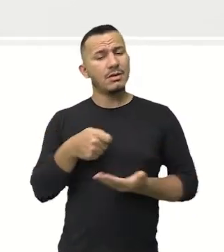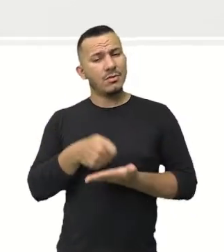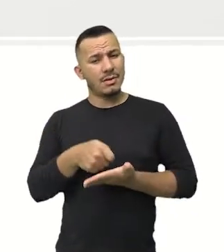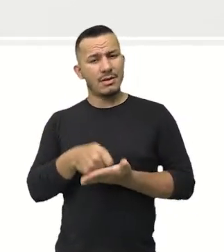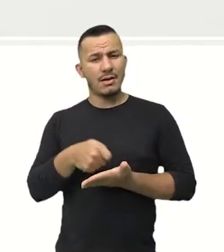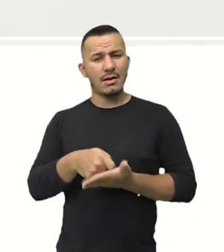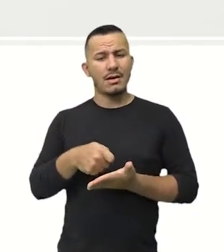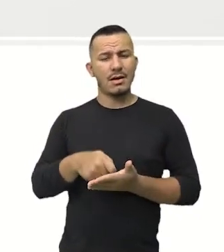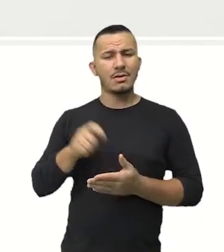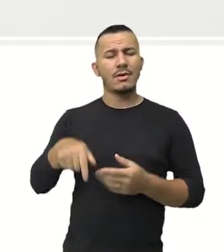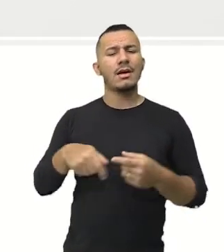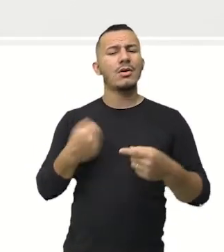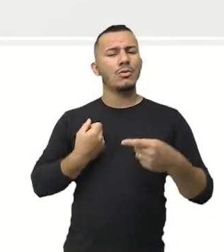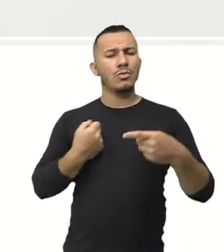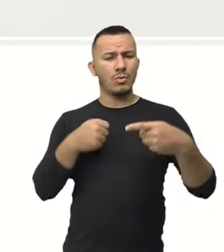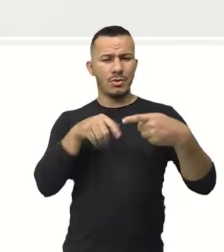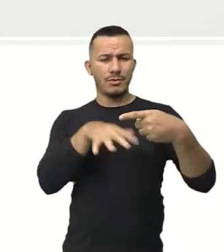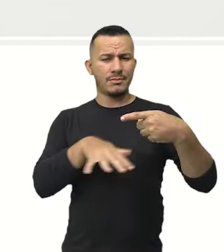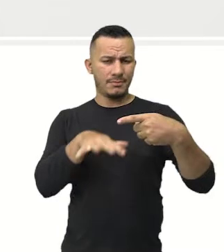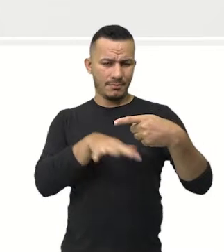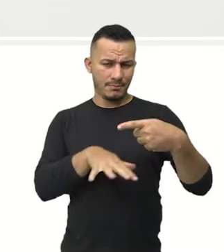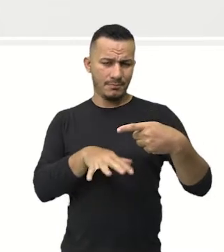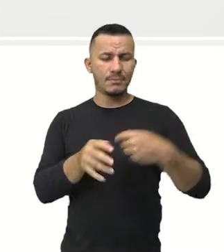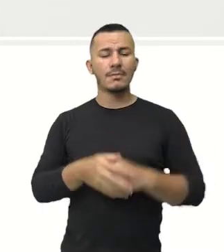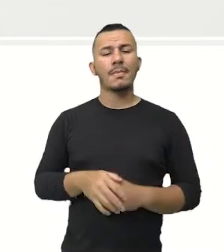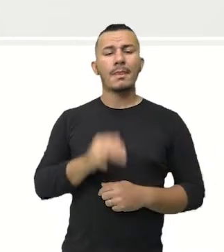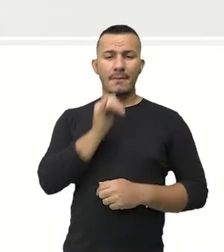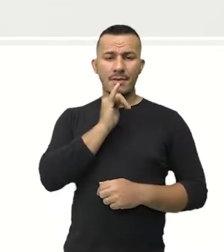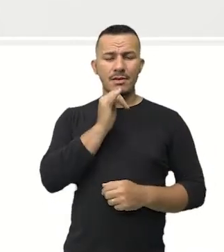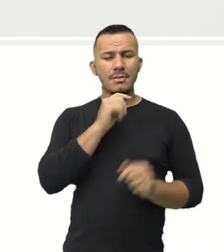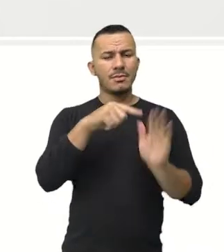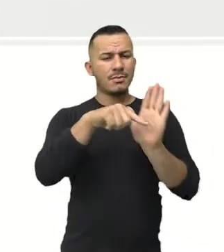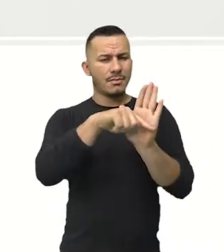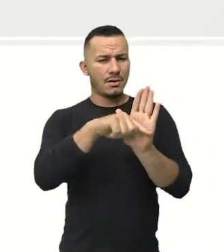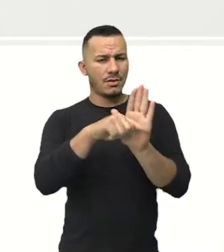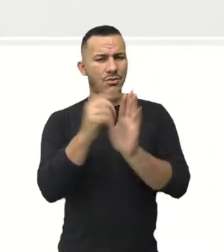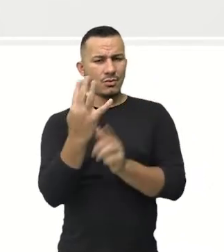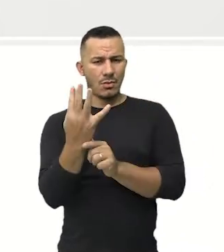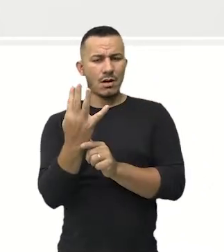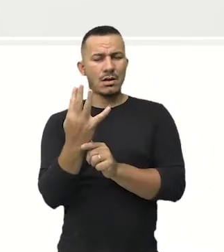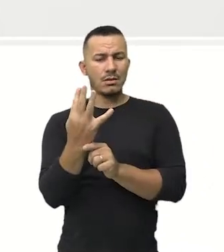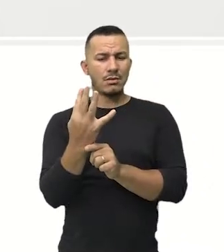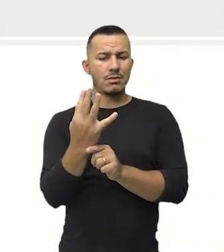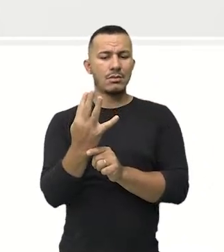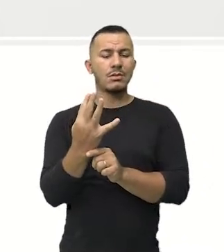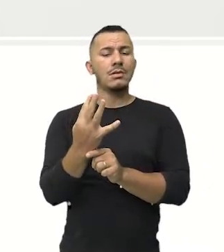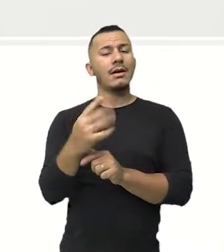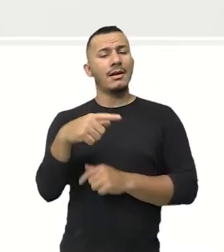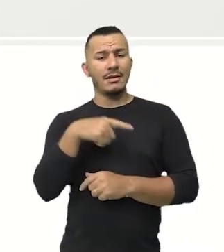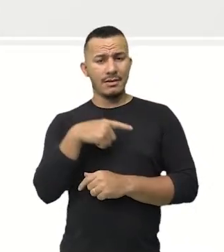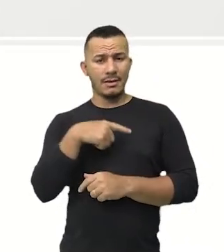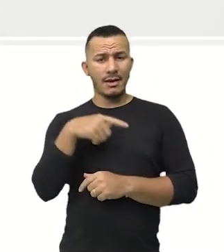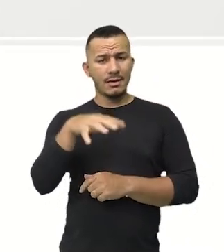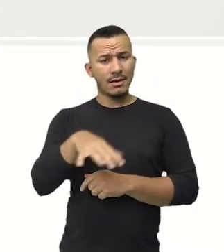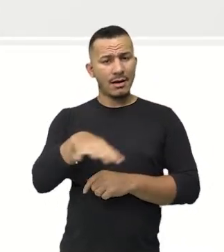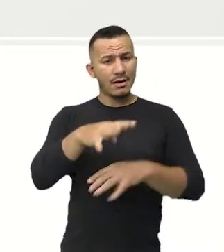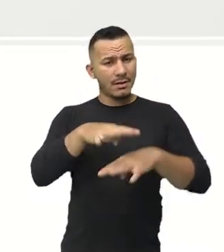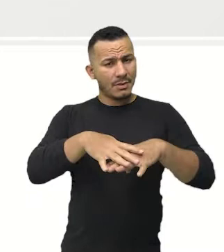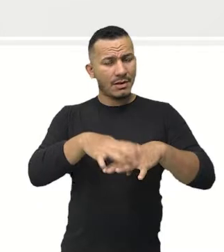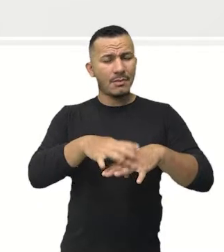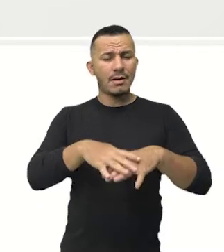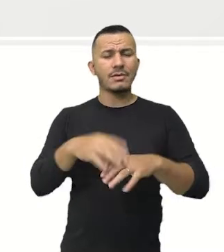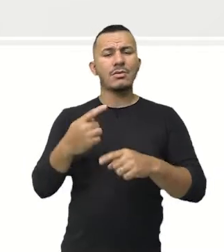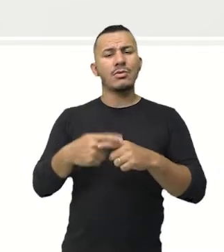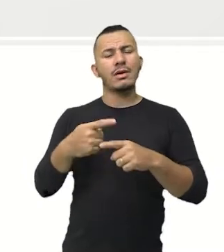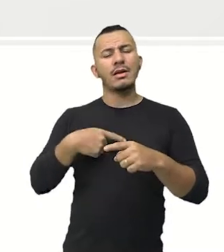obrigatoriamente, ele tem que ter um denominador. Tipo, o número menos 4, alunos, com certeza ele só existe para a matemática